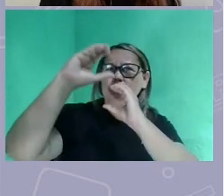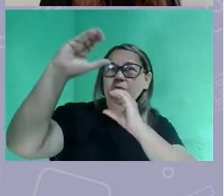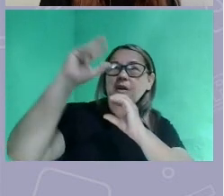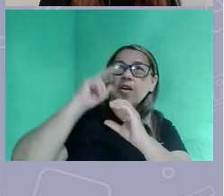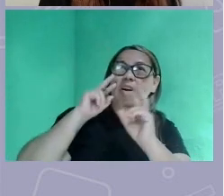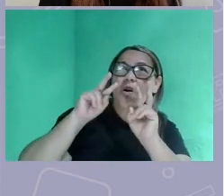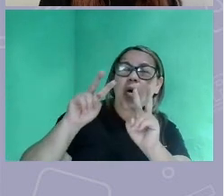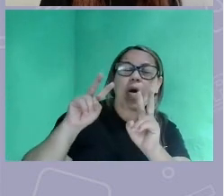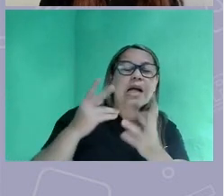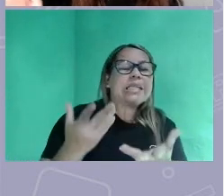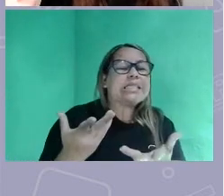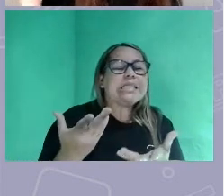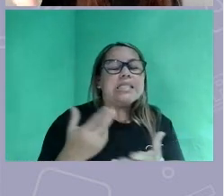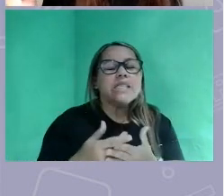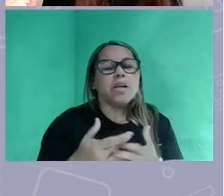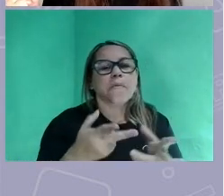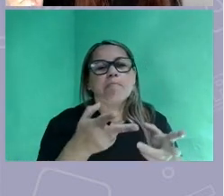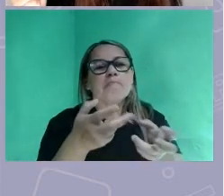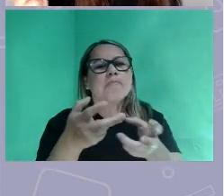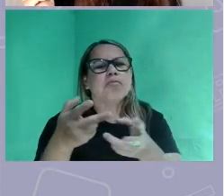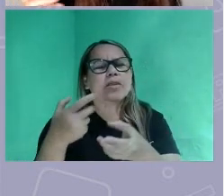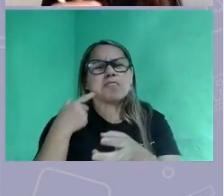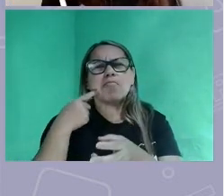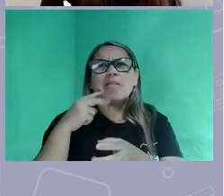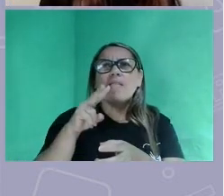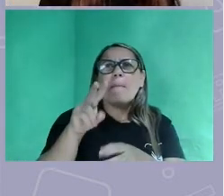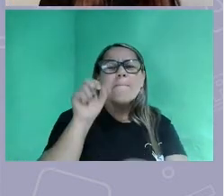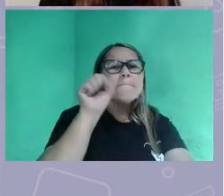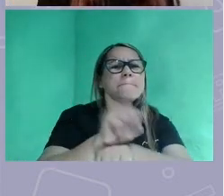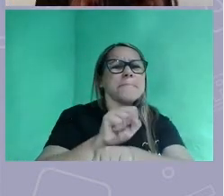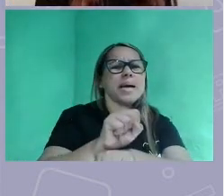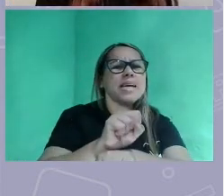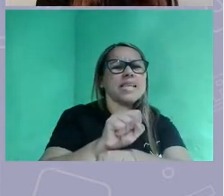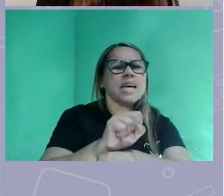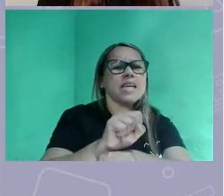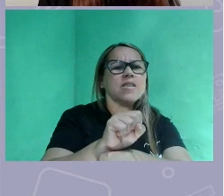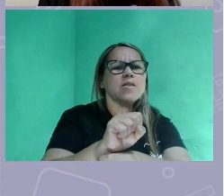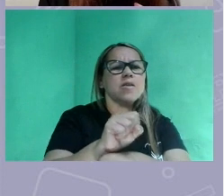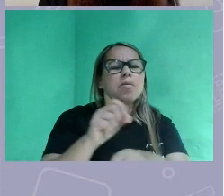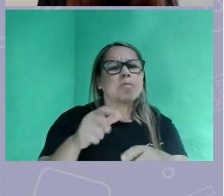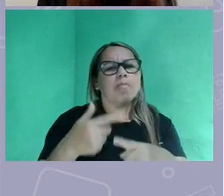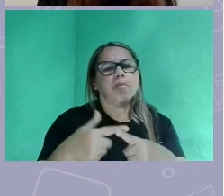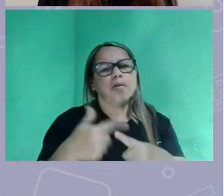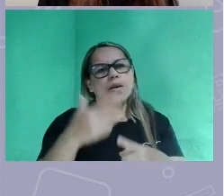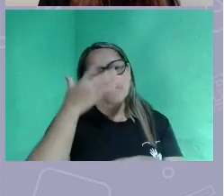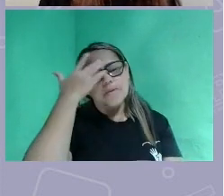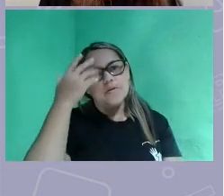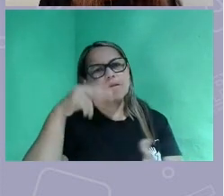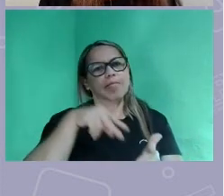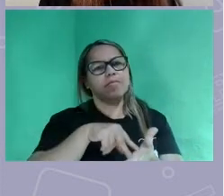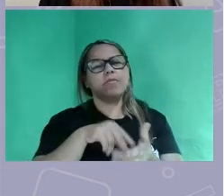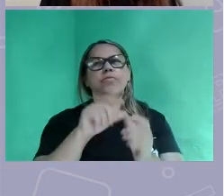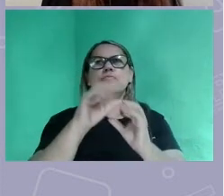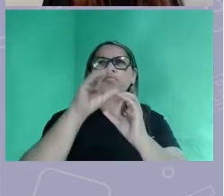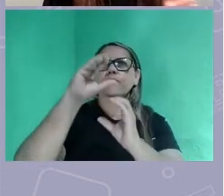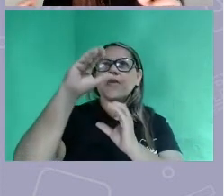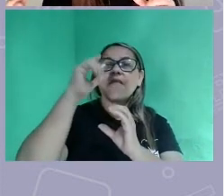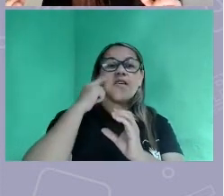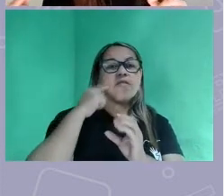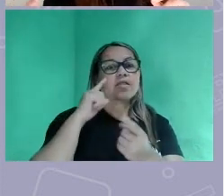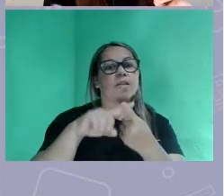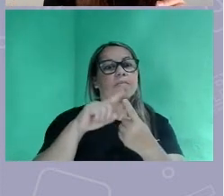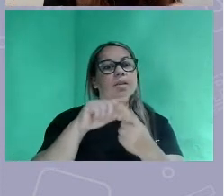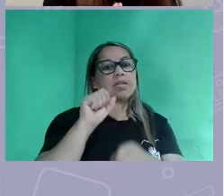em órbita e vê ele parado ok um observador que está parado na Terra também vai ver esse satélite parado porque ele está